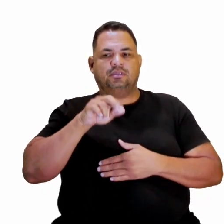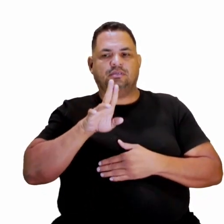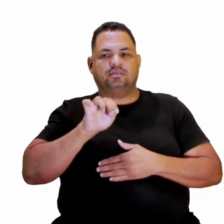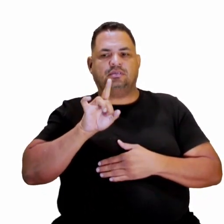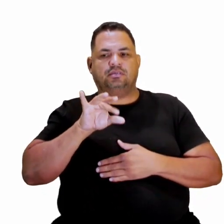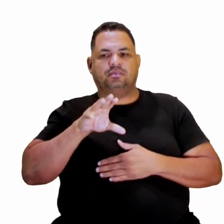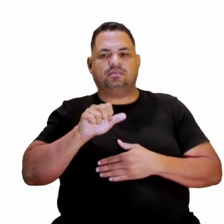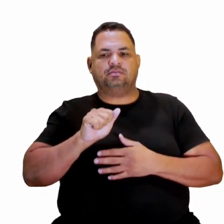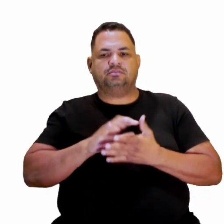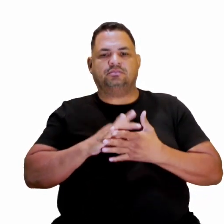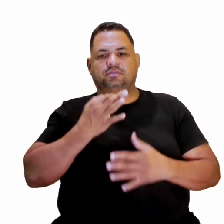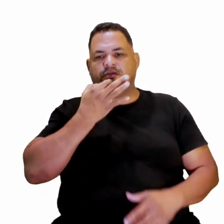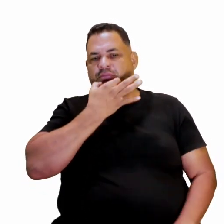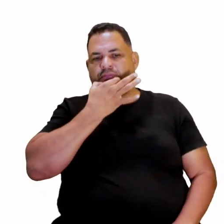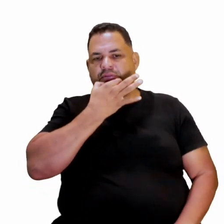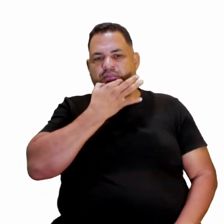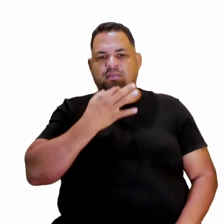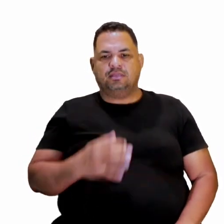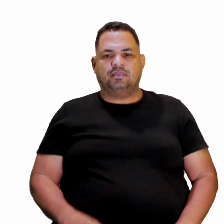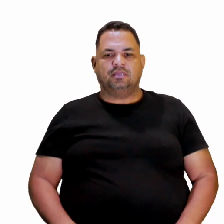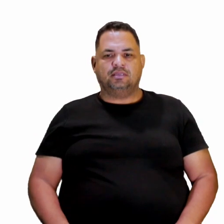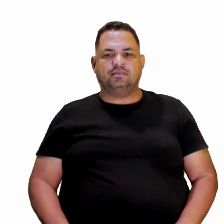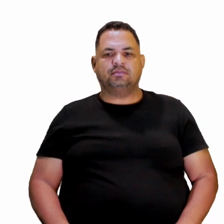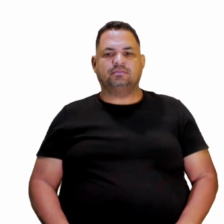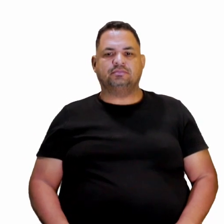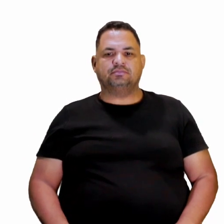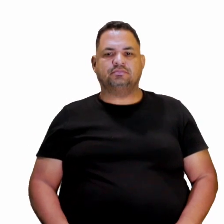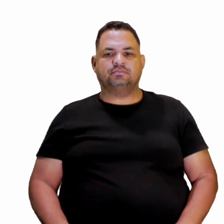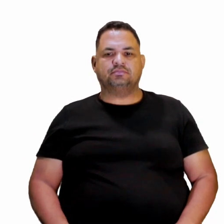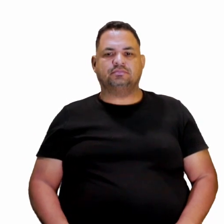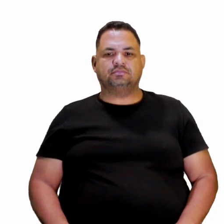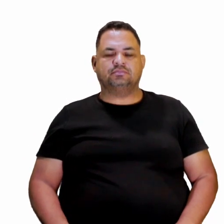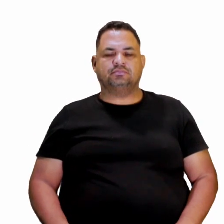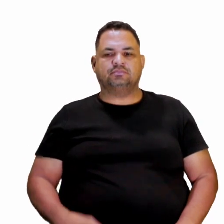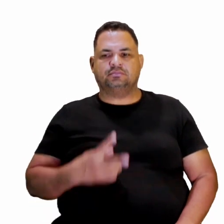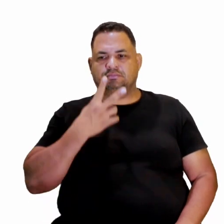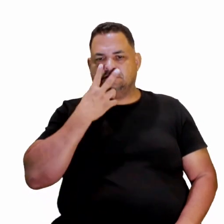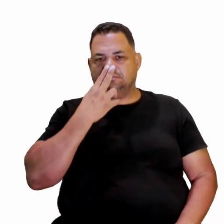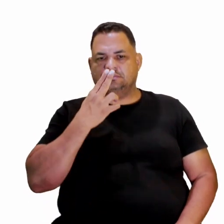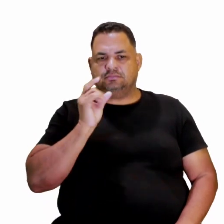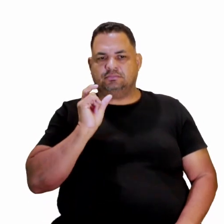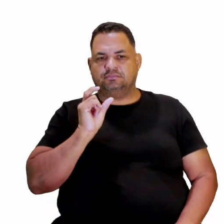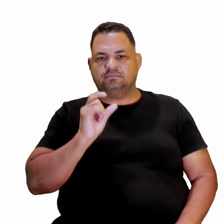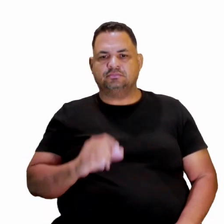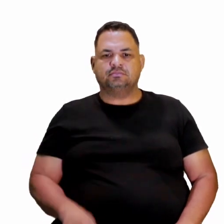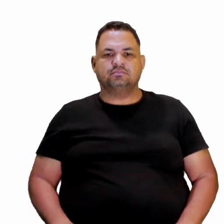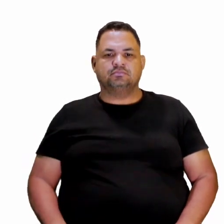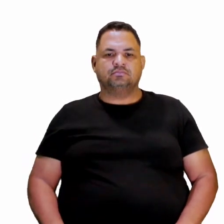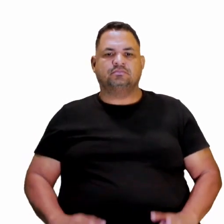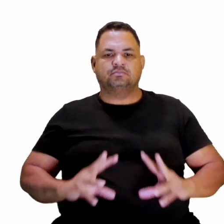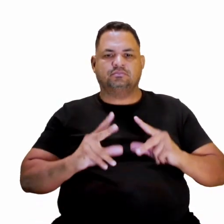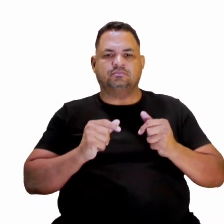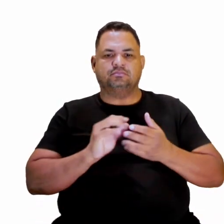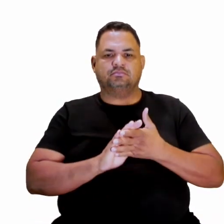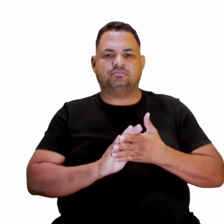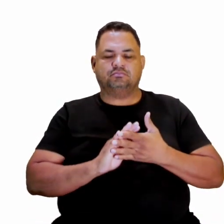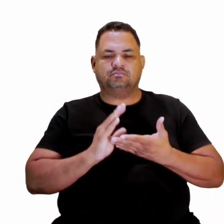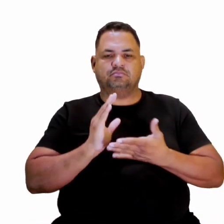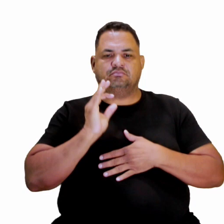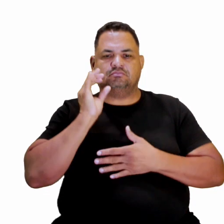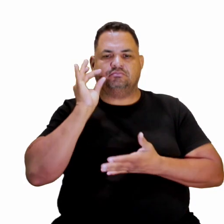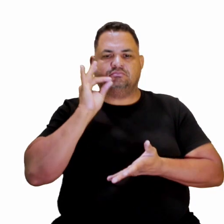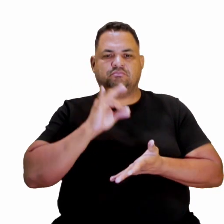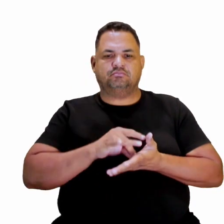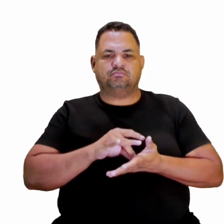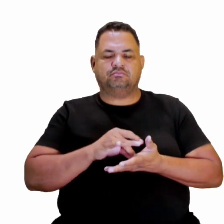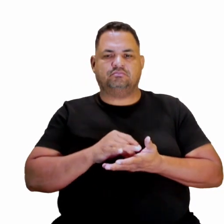palavra antena em inglês é antenna, que é mais parecido com a palavra antena, todo mundo concorda. Eu nunca vi essa